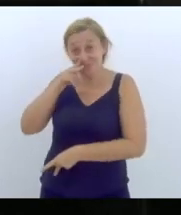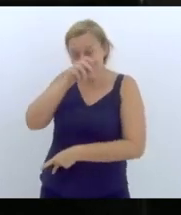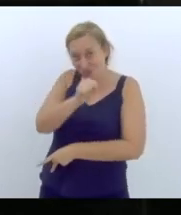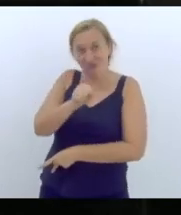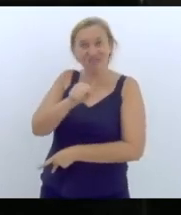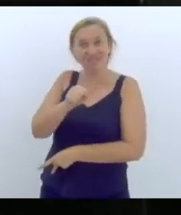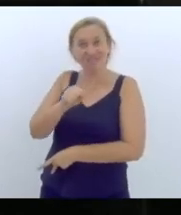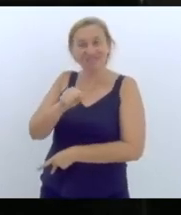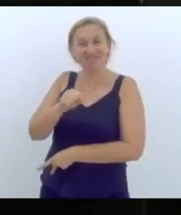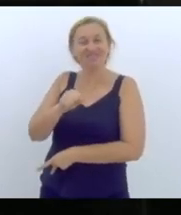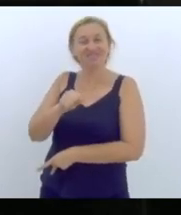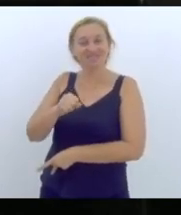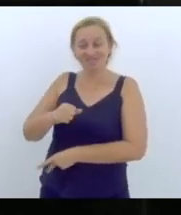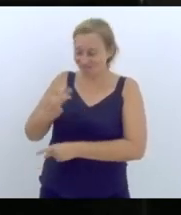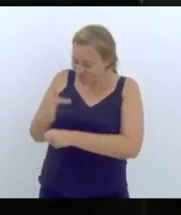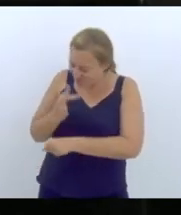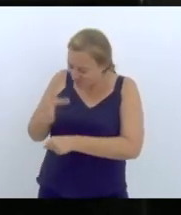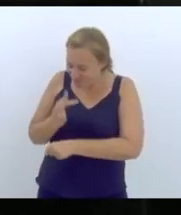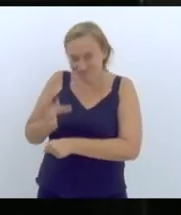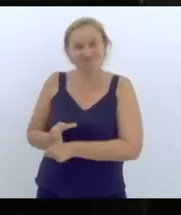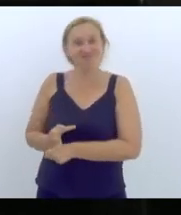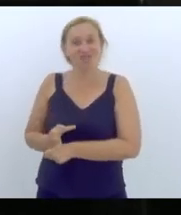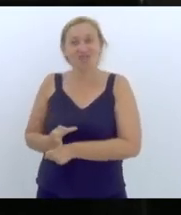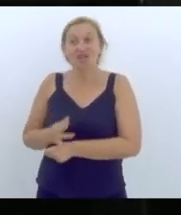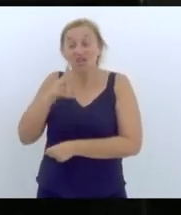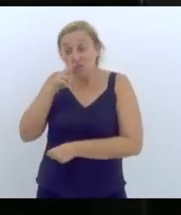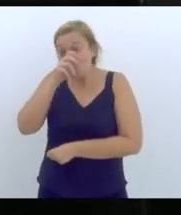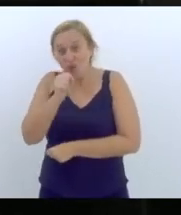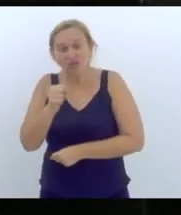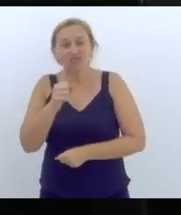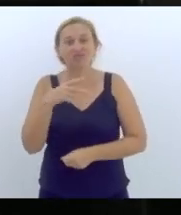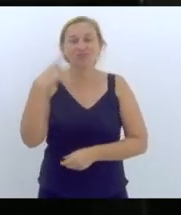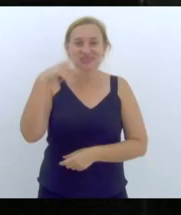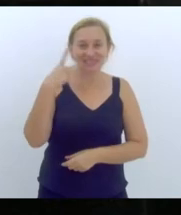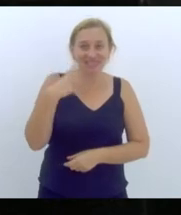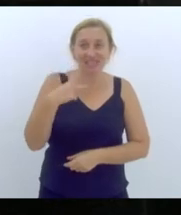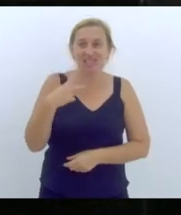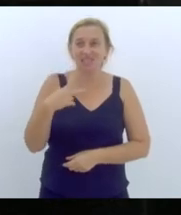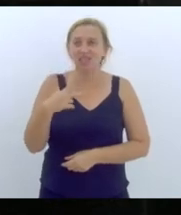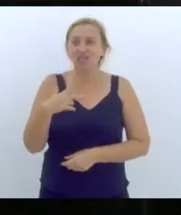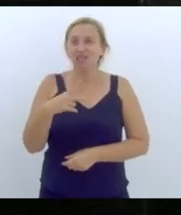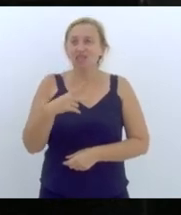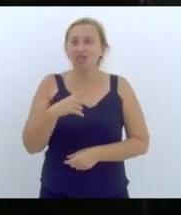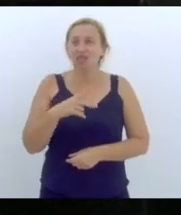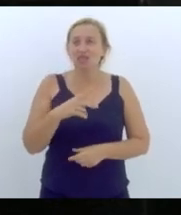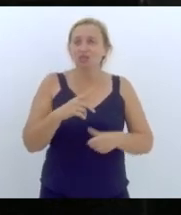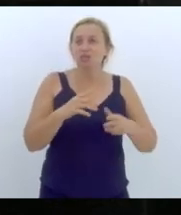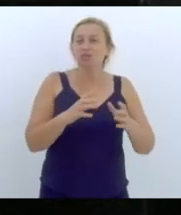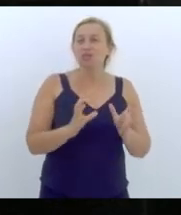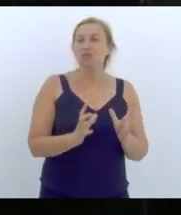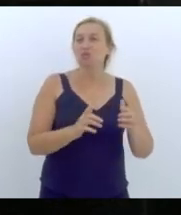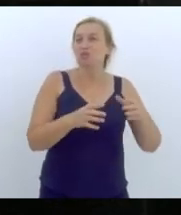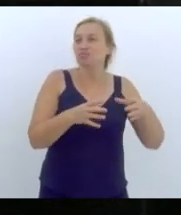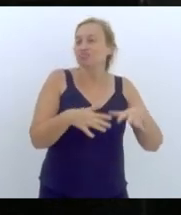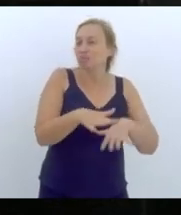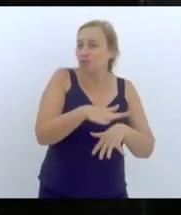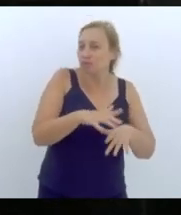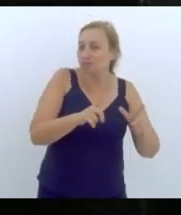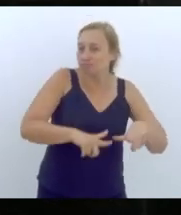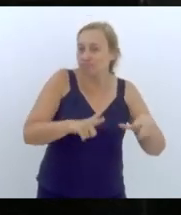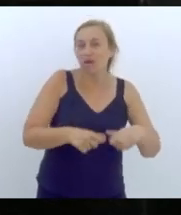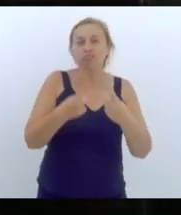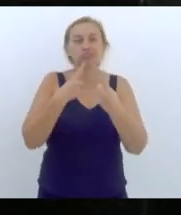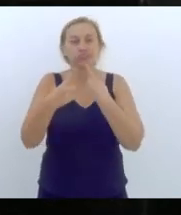e resiliente. União de forças políticas. Unidade no debate. Busca